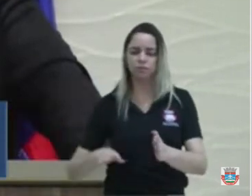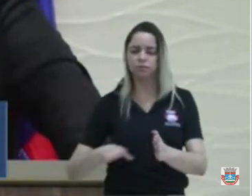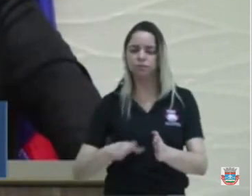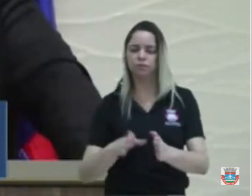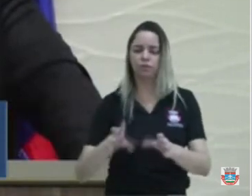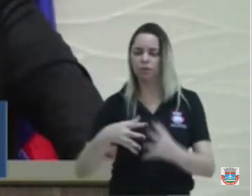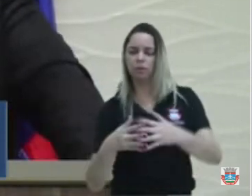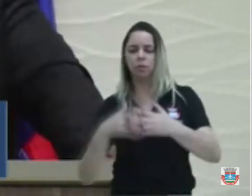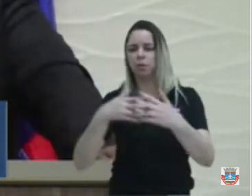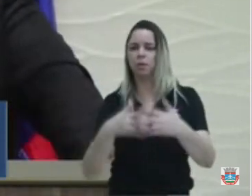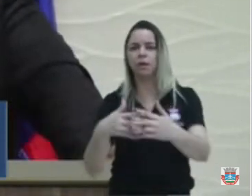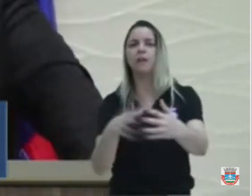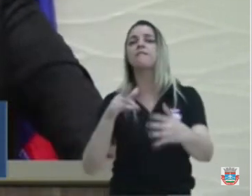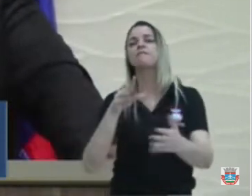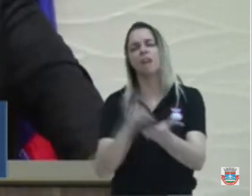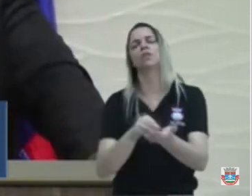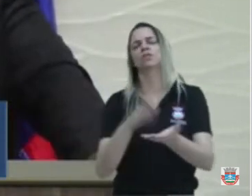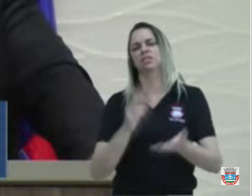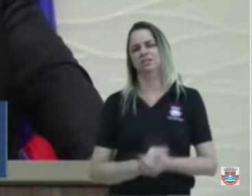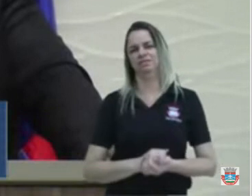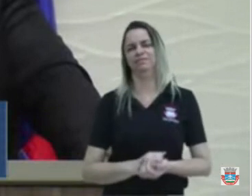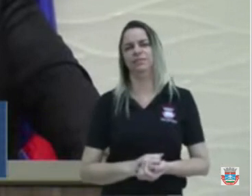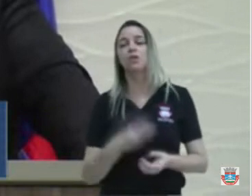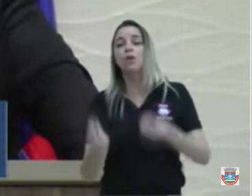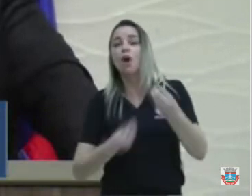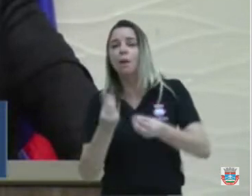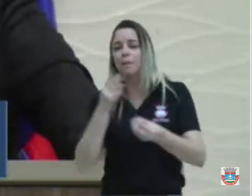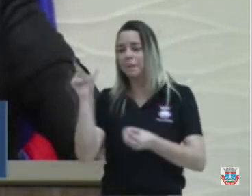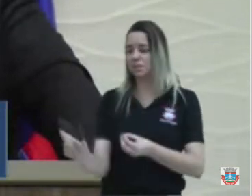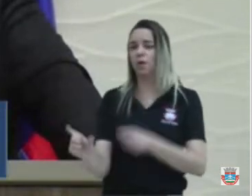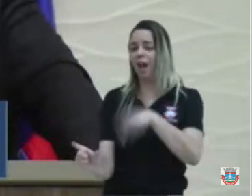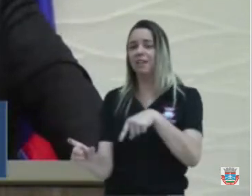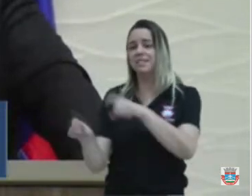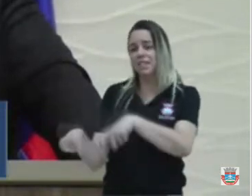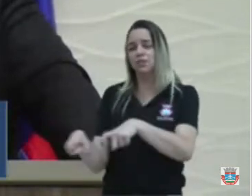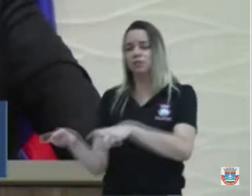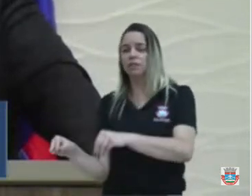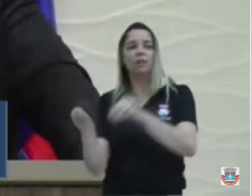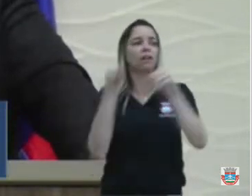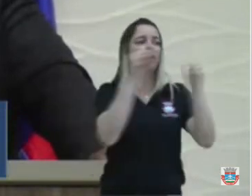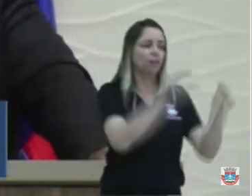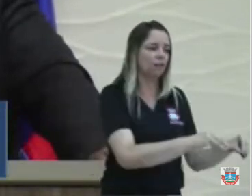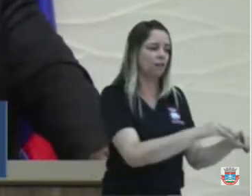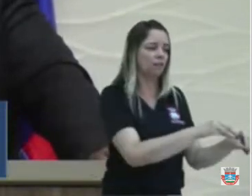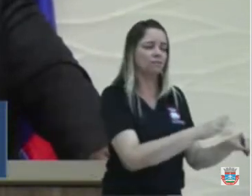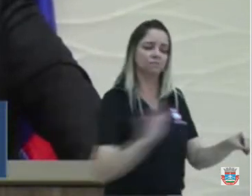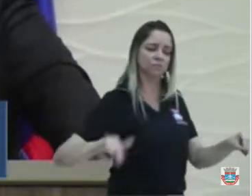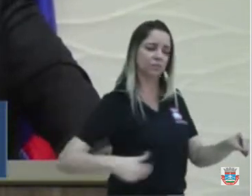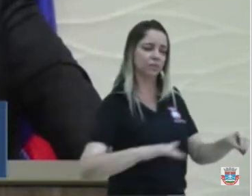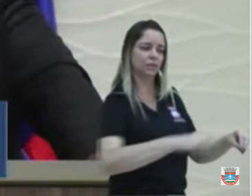o homem do campo se deslocar até a cidade. E o pessoal da zona rural, gente, pede tão